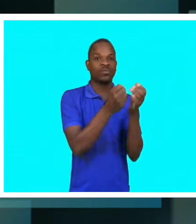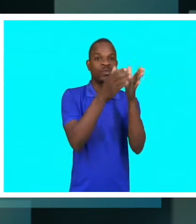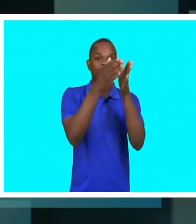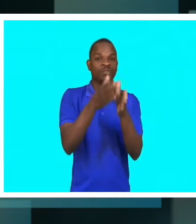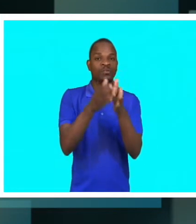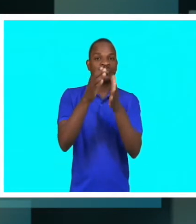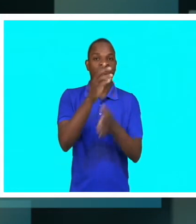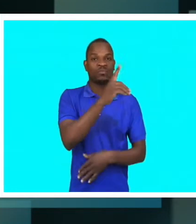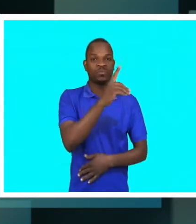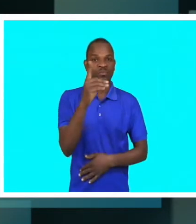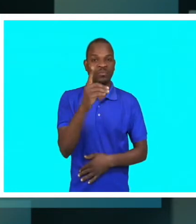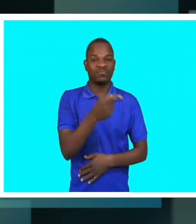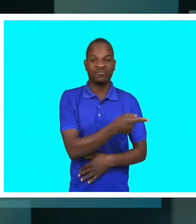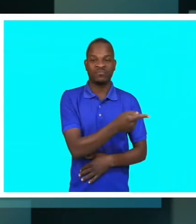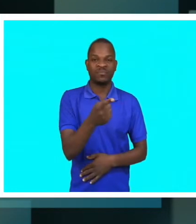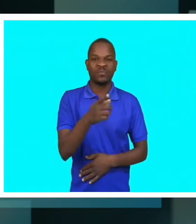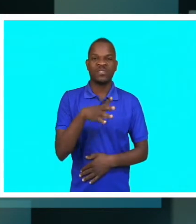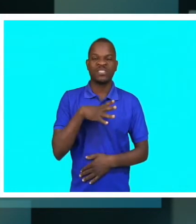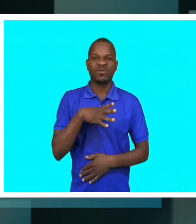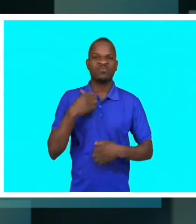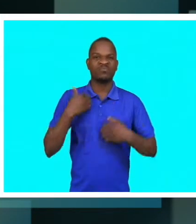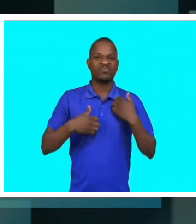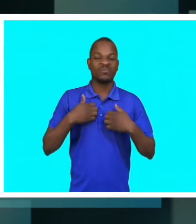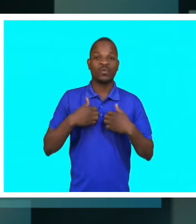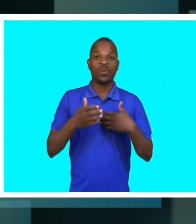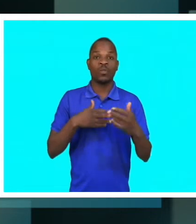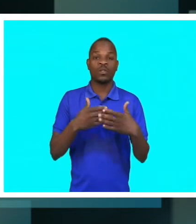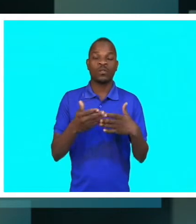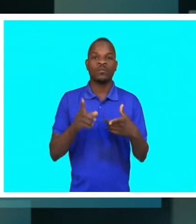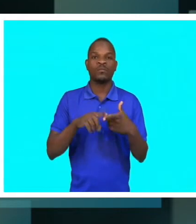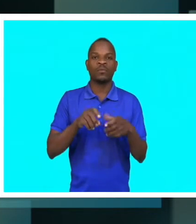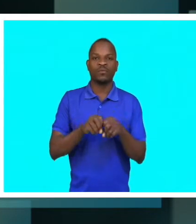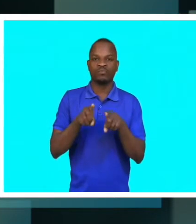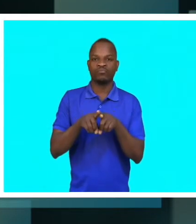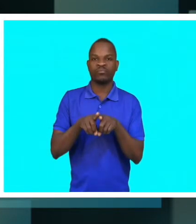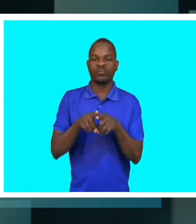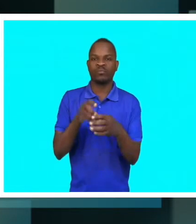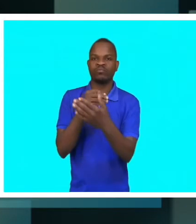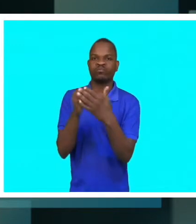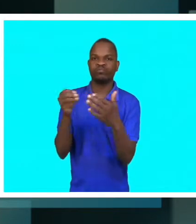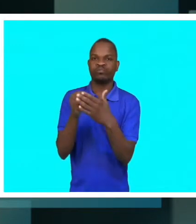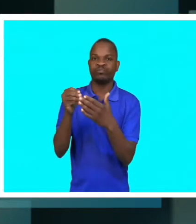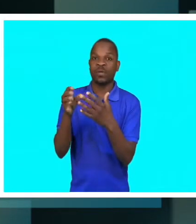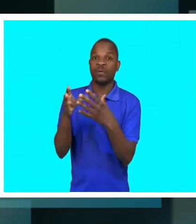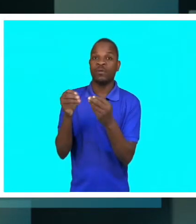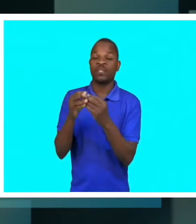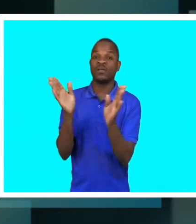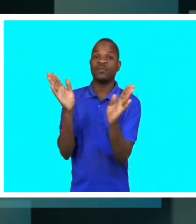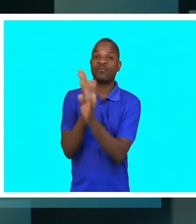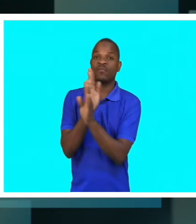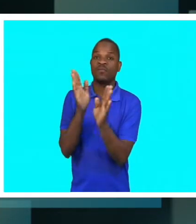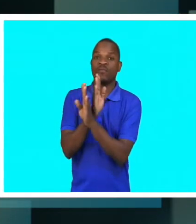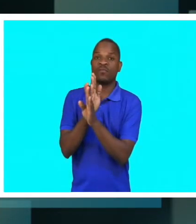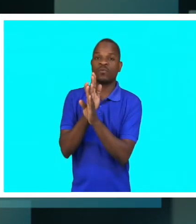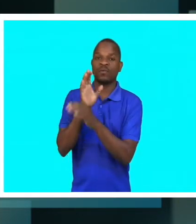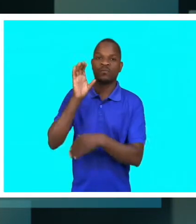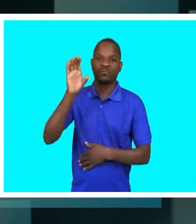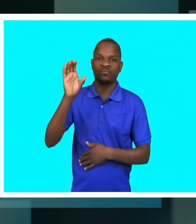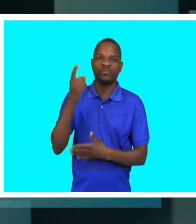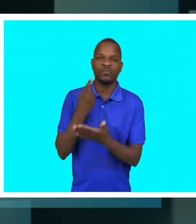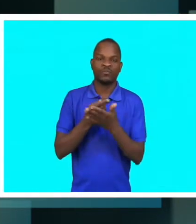alguma oportunidade para trazer o material para algum país, o importante é que eles,